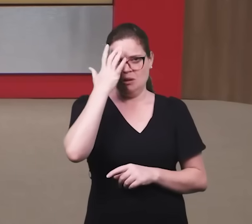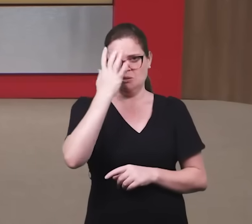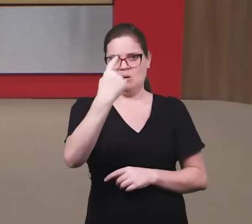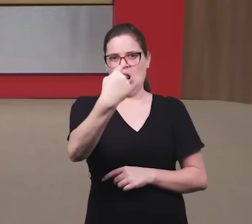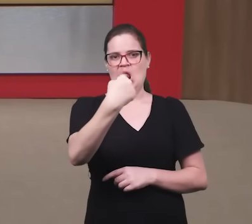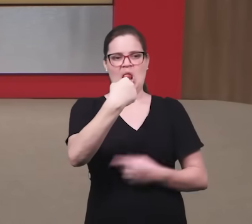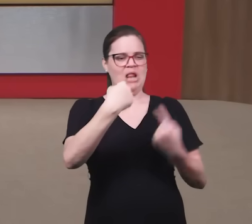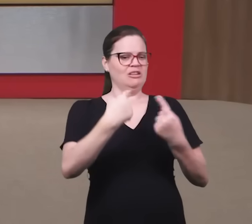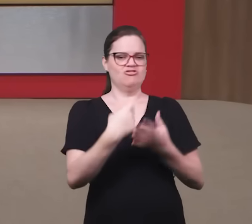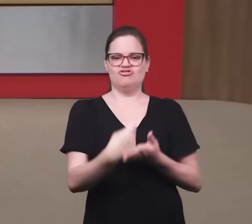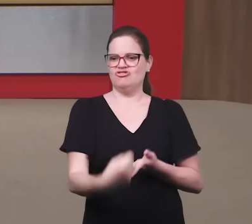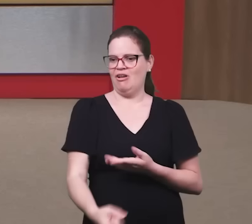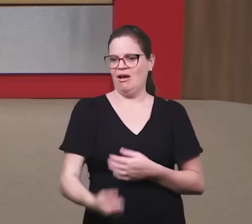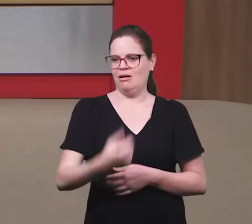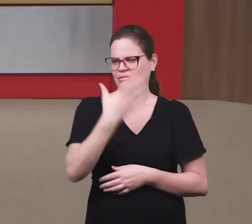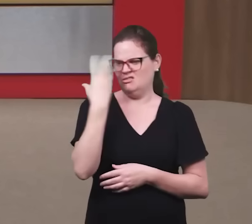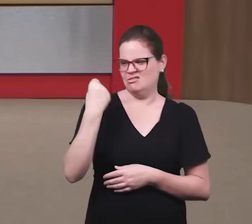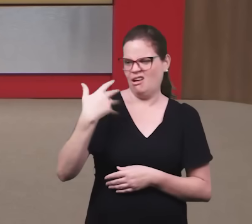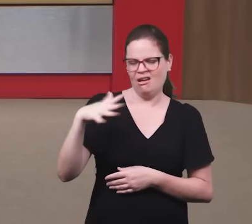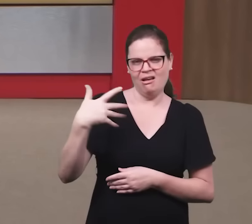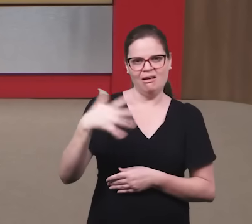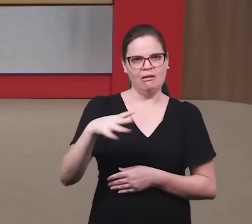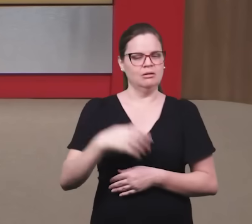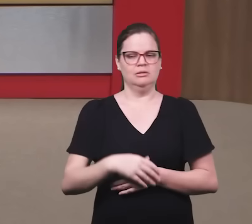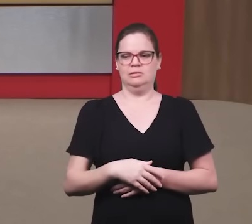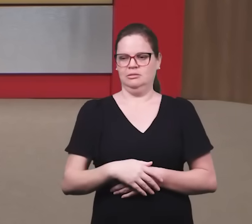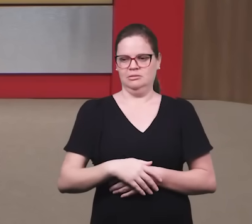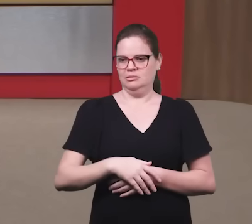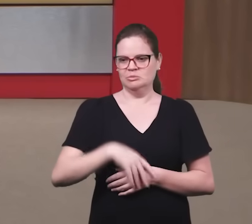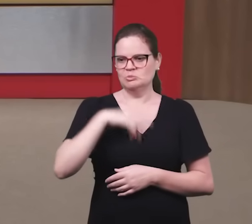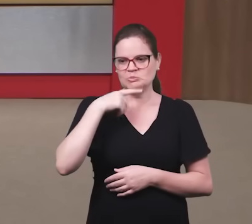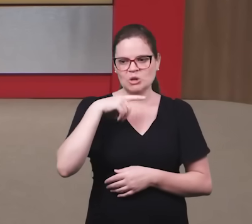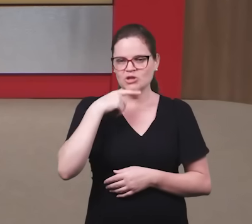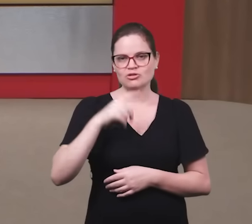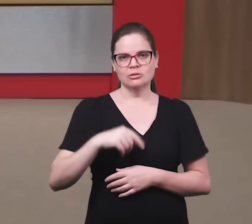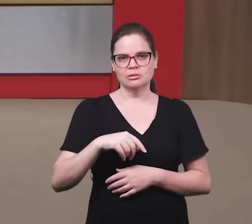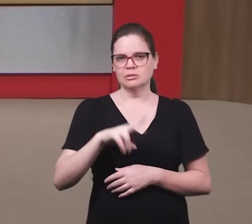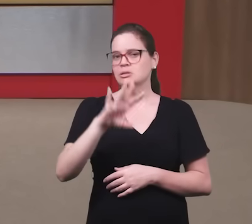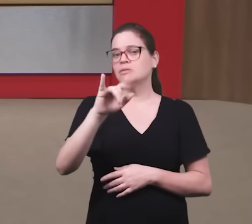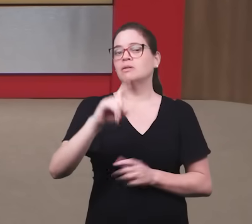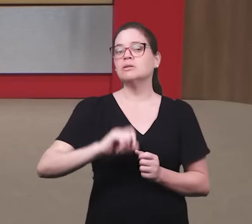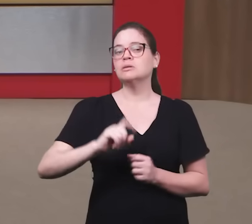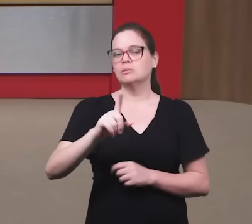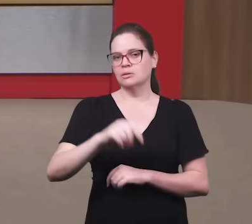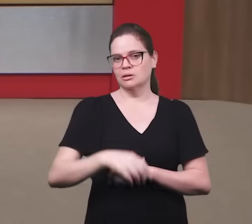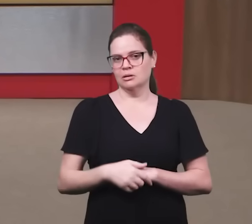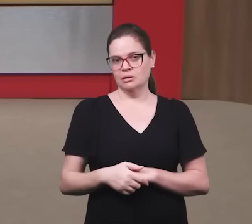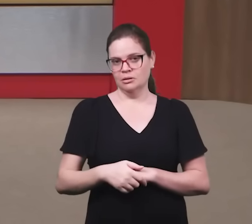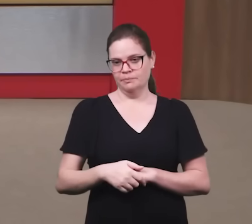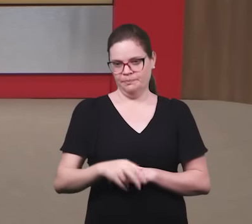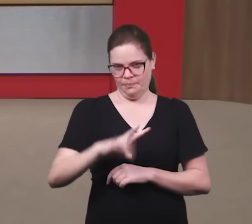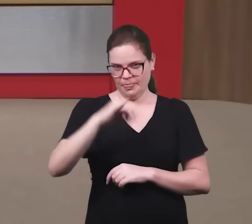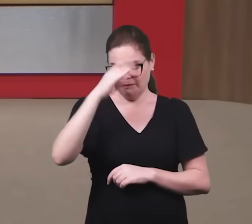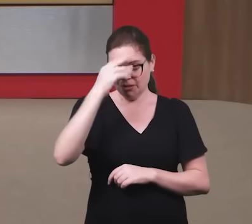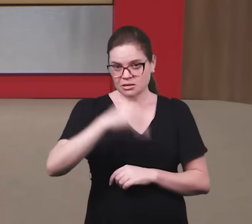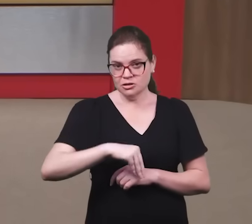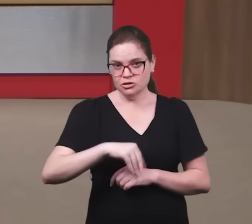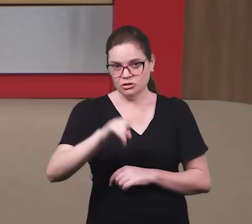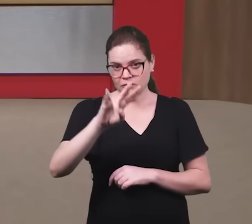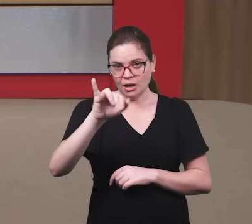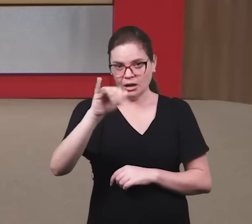jeito, esquece isso é caso perdido, você vai fazer o quê? Você vai